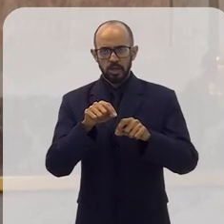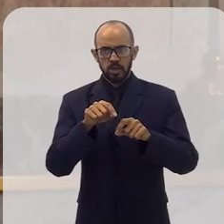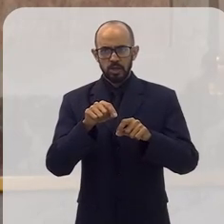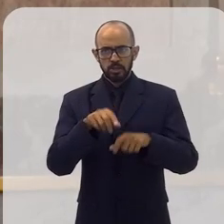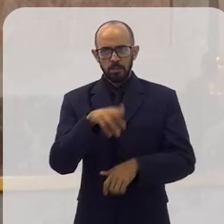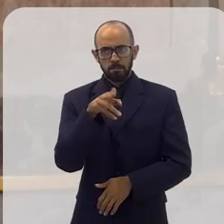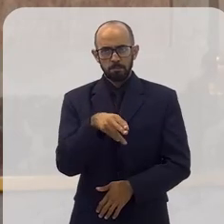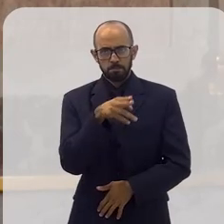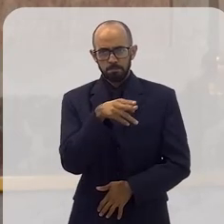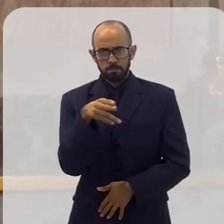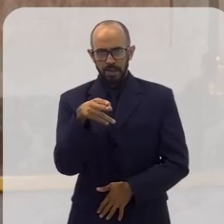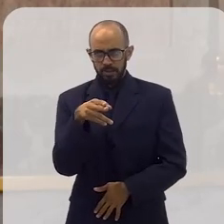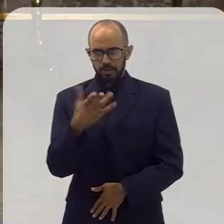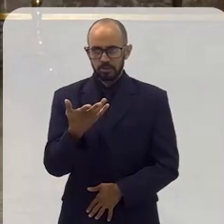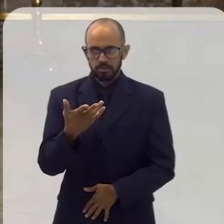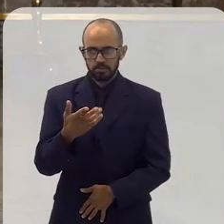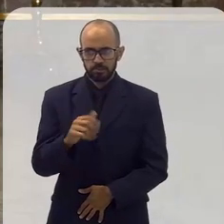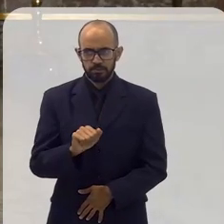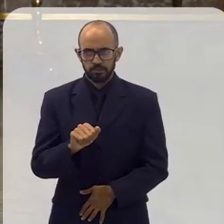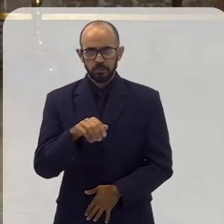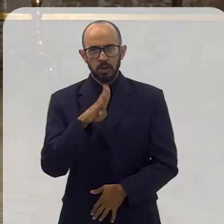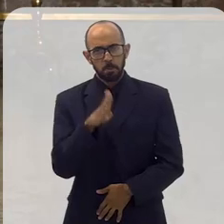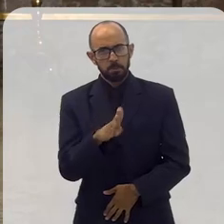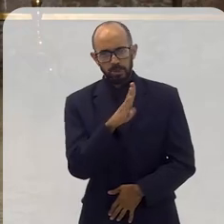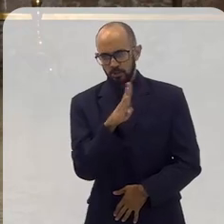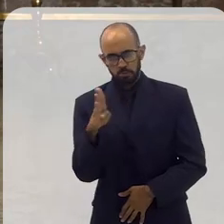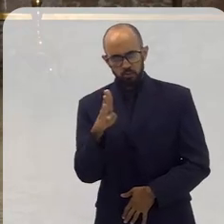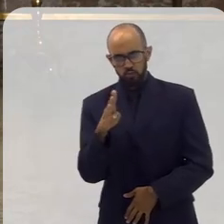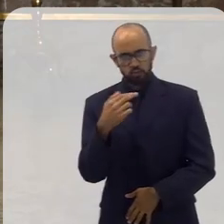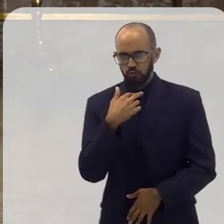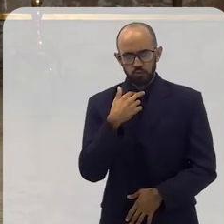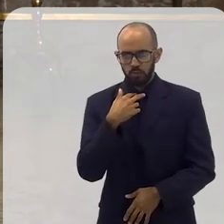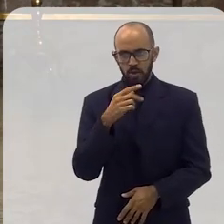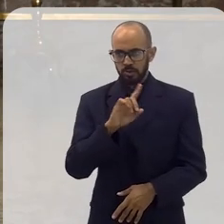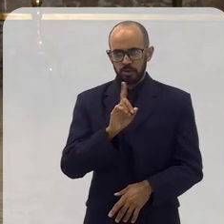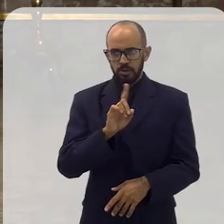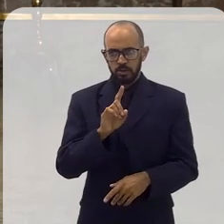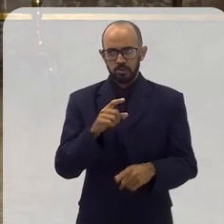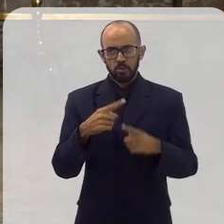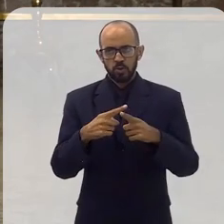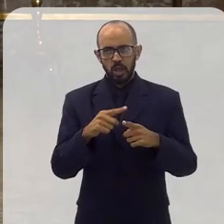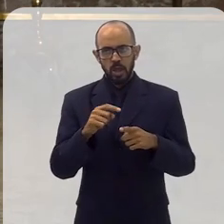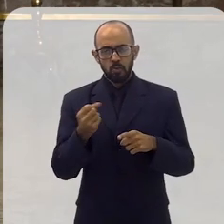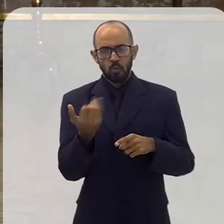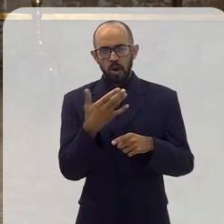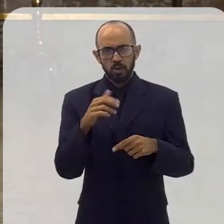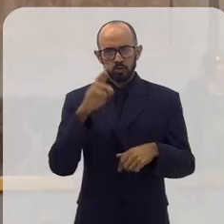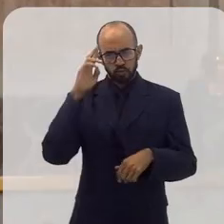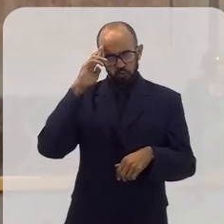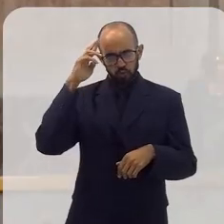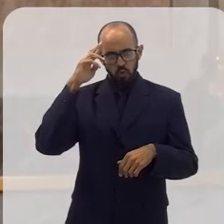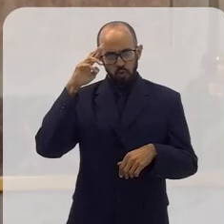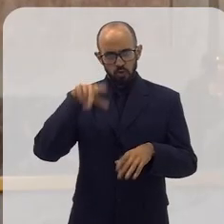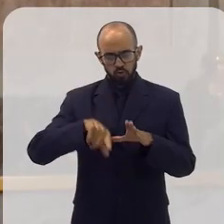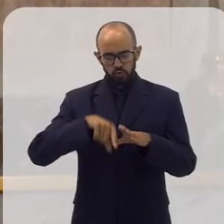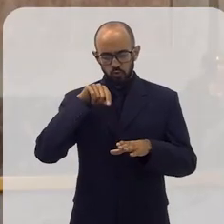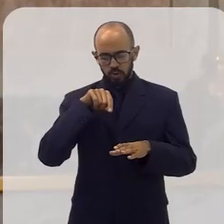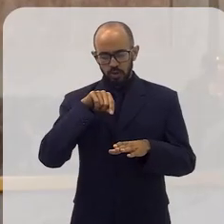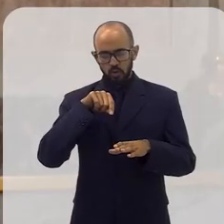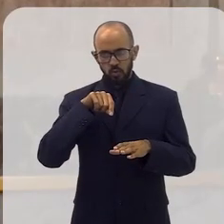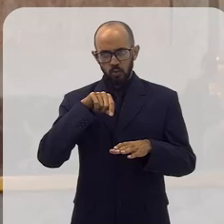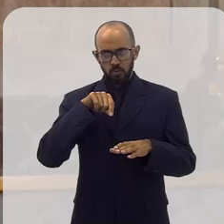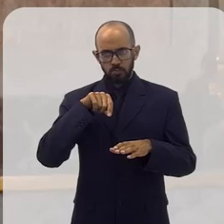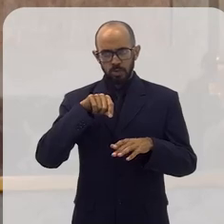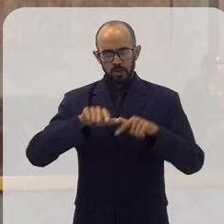ordenados de padres, certo, e bispos, porque quando Nosso Senhor escolheu para